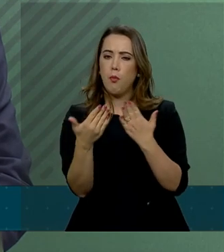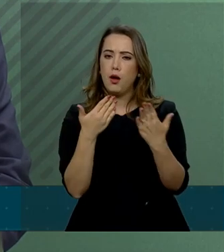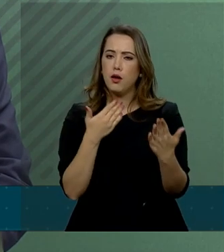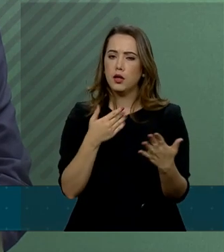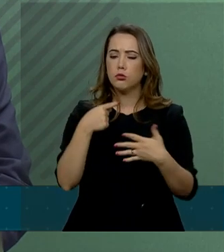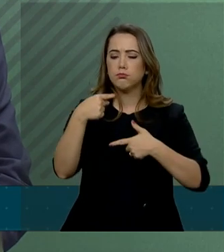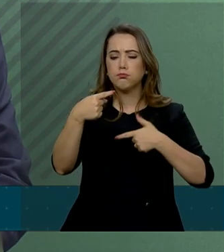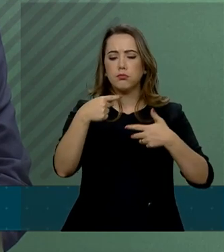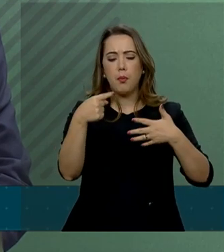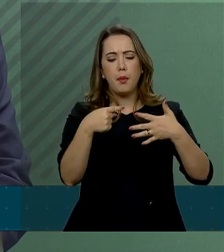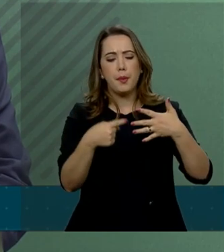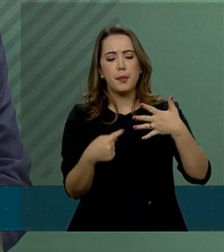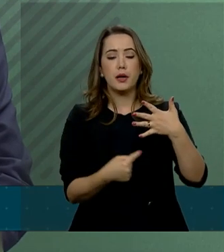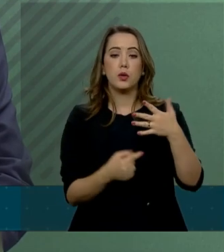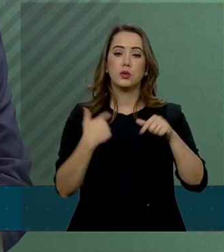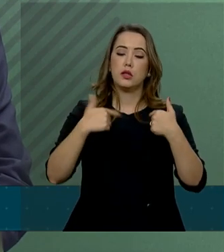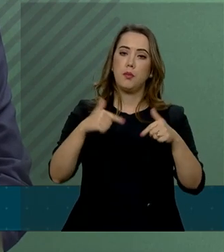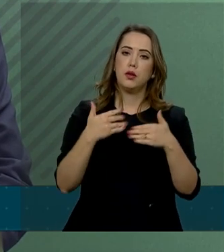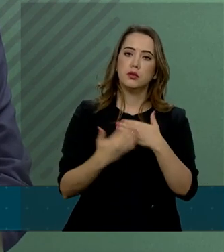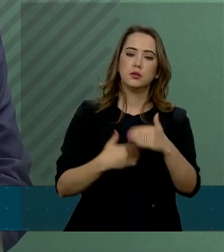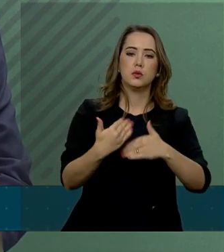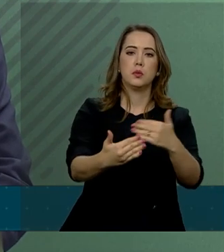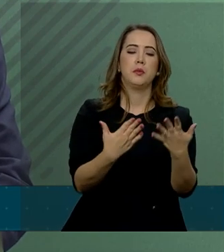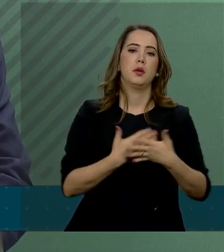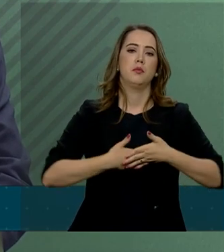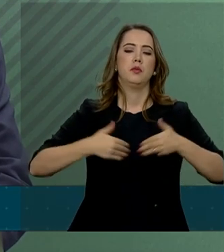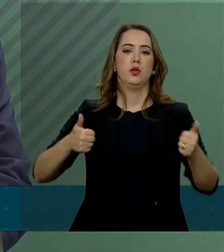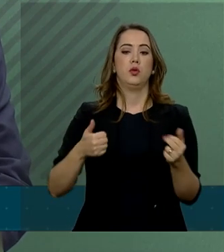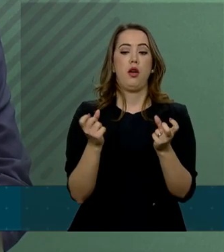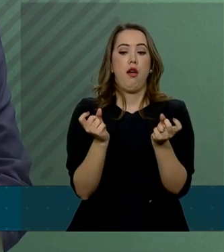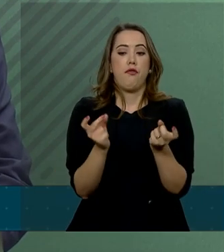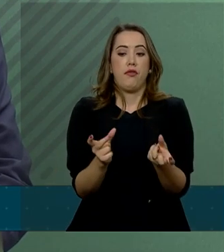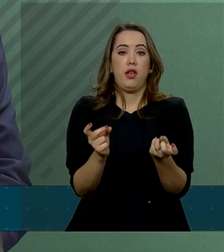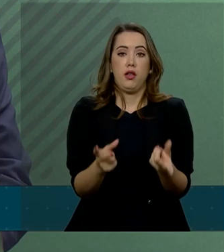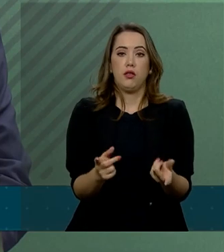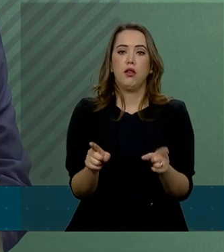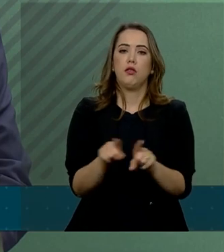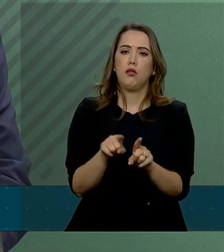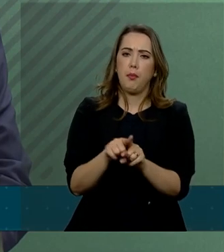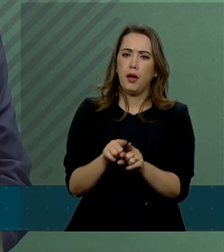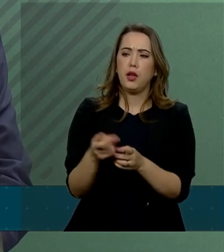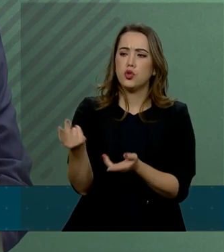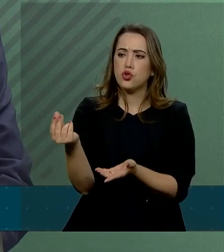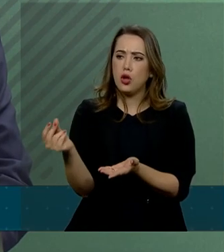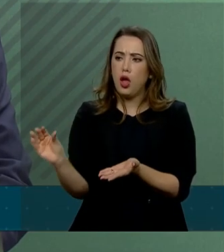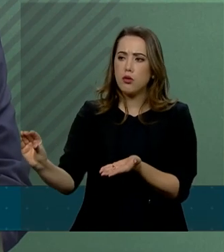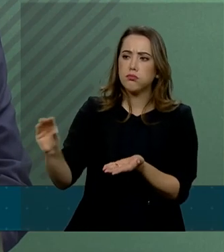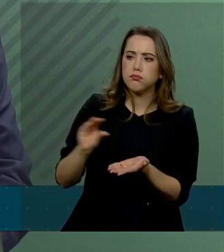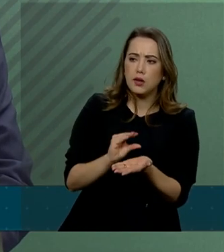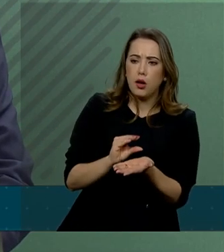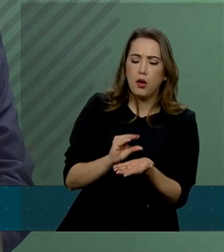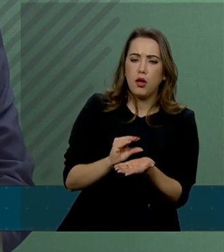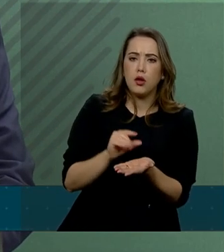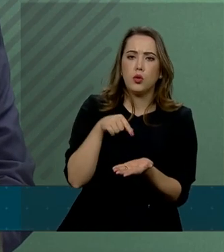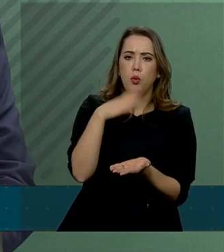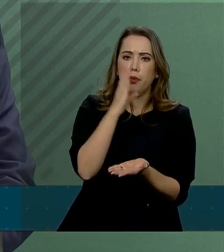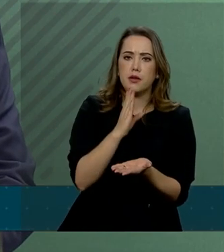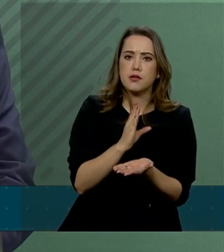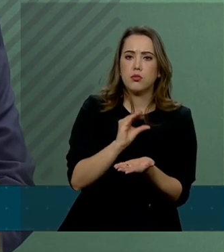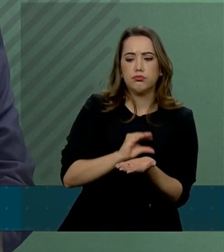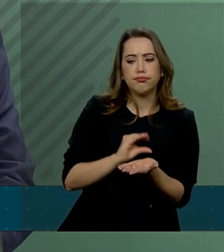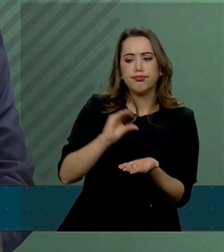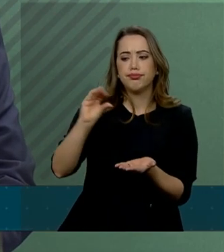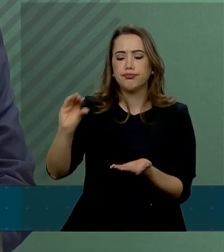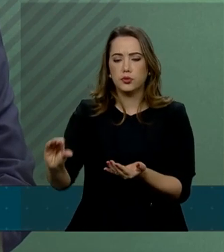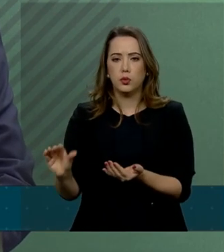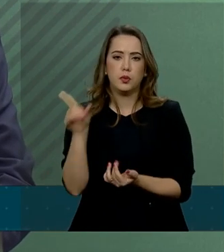para aumentar os fluxos de comércio e de investimento entre os dois países